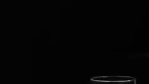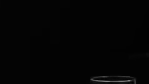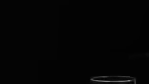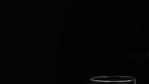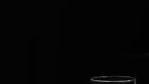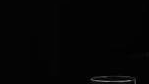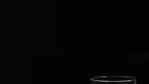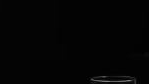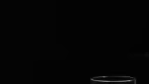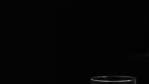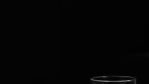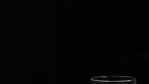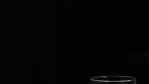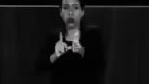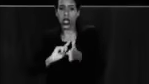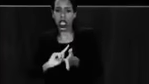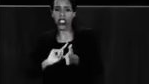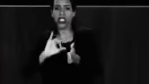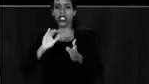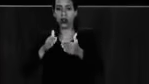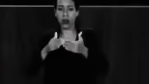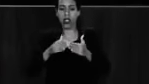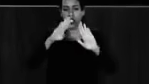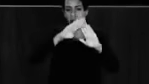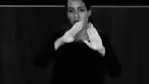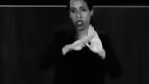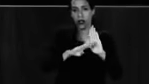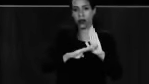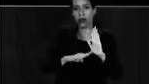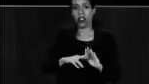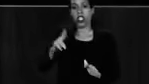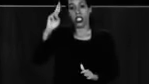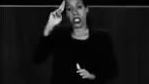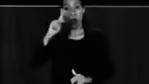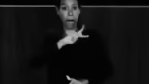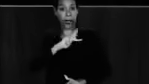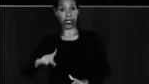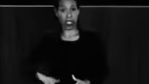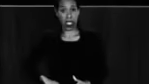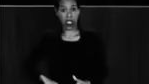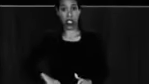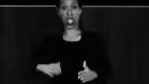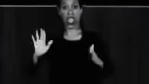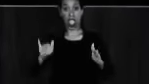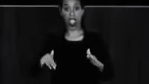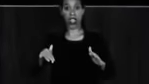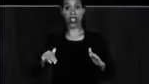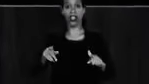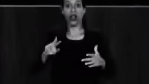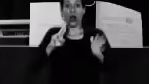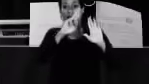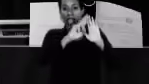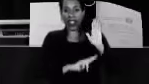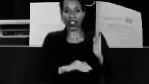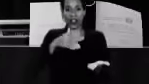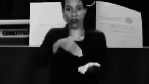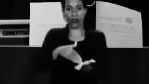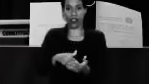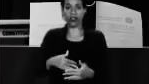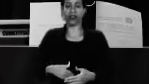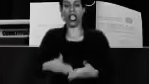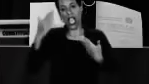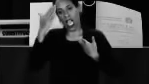adoto. E as que eu não acho pertinentes, eu ignoro. Mas eu prefiro que as pessoas me falem. Os meus amigos são os maiores críticos do